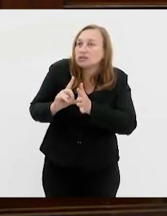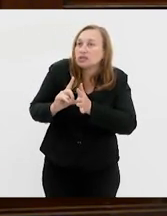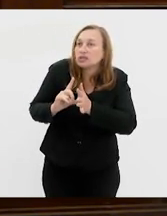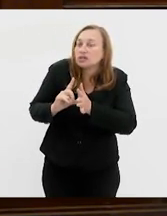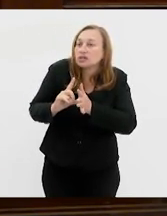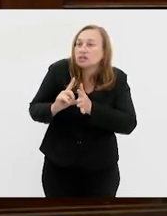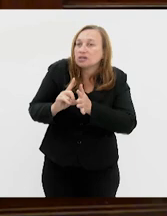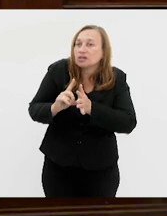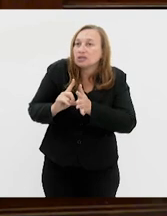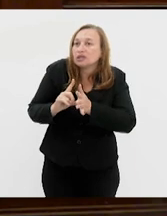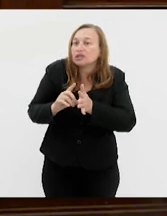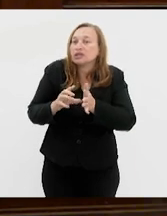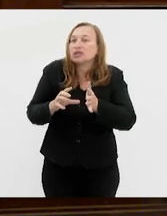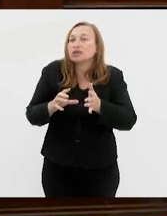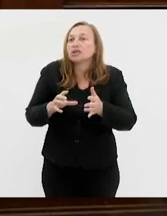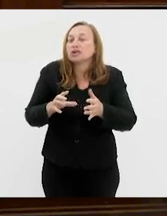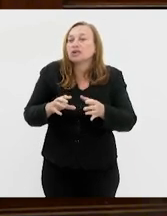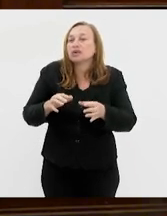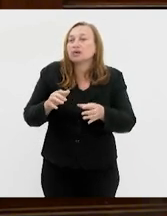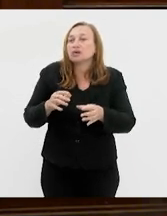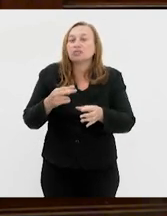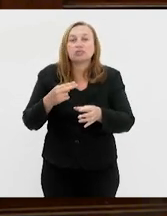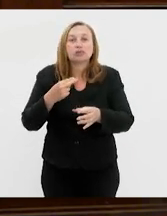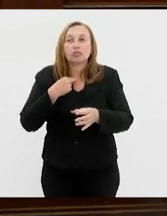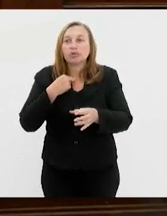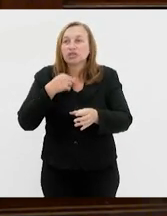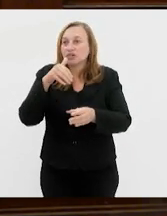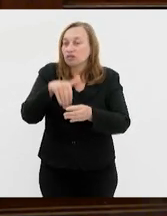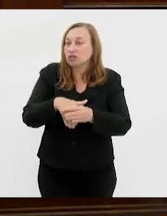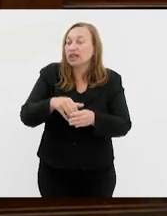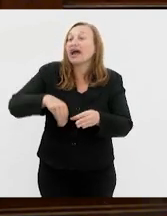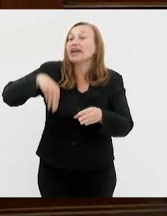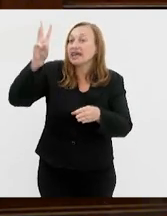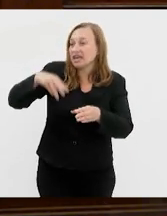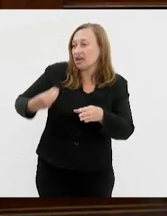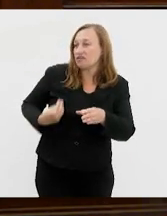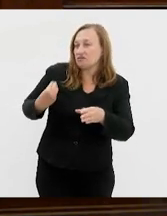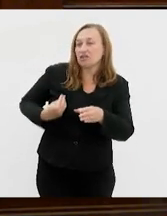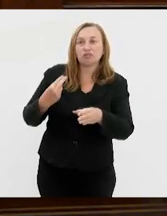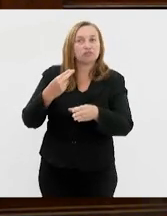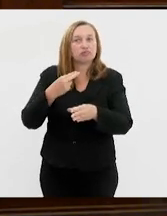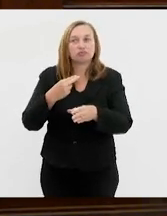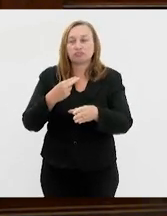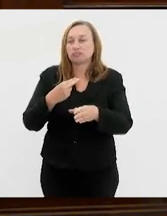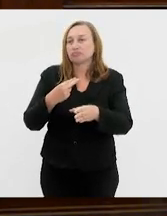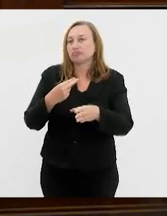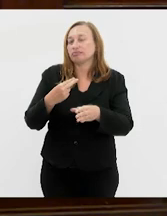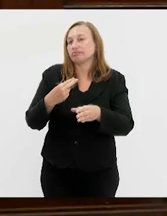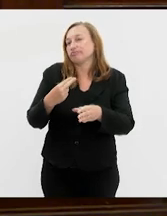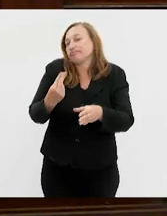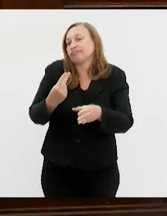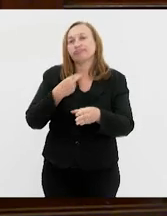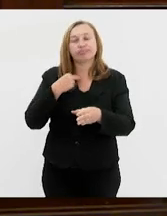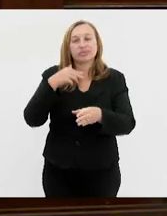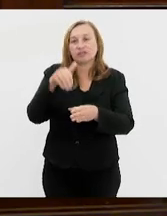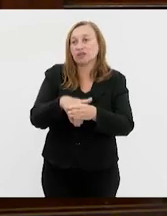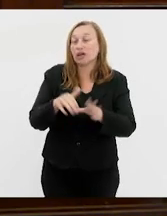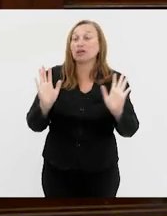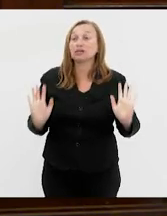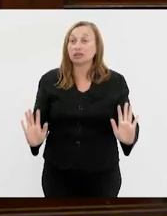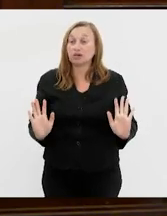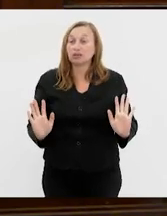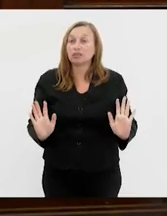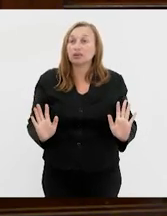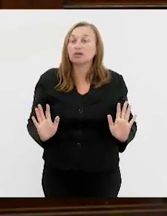e quem estava vivo não podia votar. Aí começamos a observar que o trabalho que o Tribunal Regional Eleitoral tinha que fazer